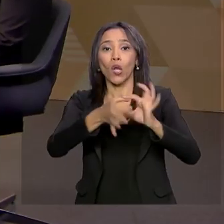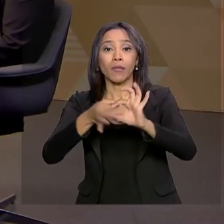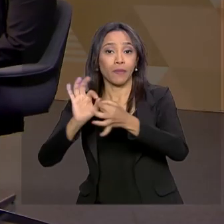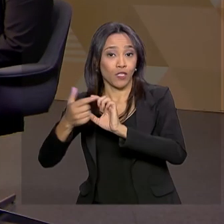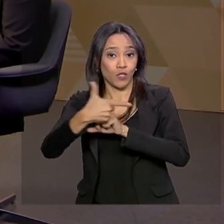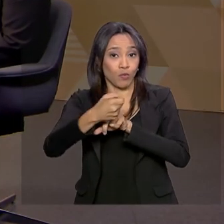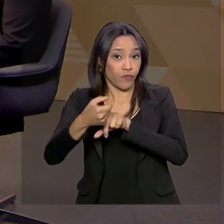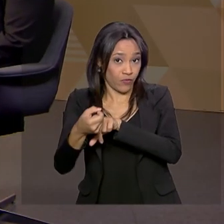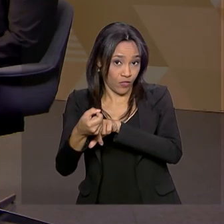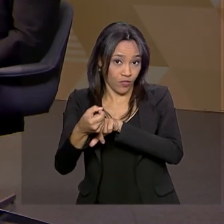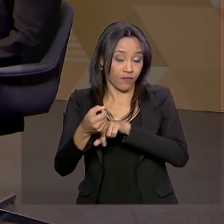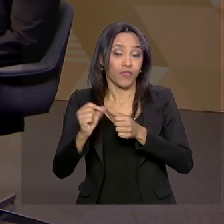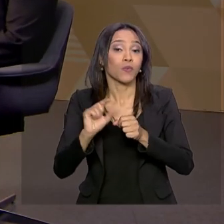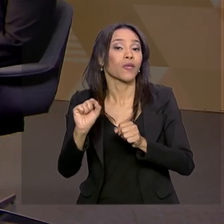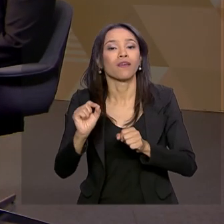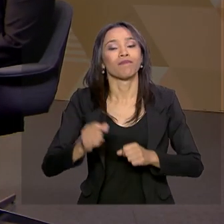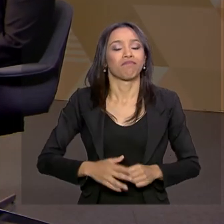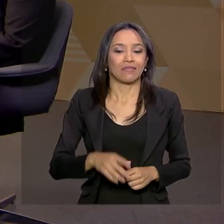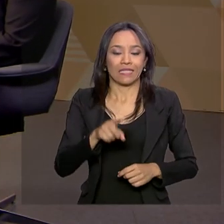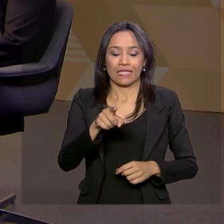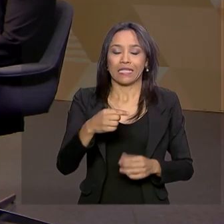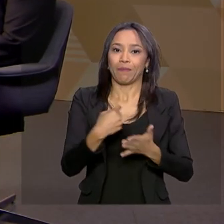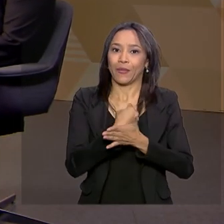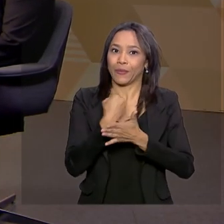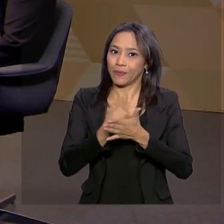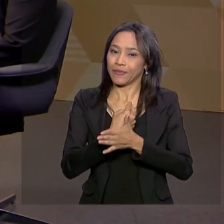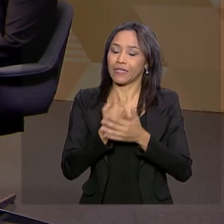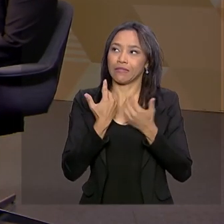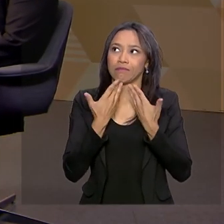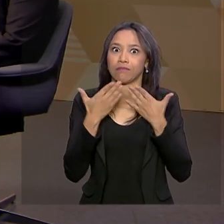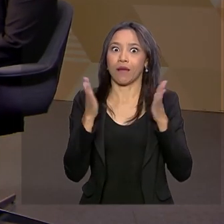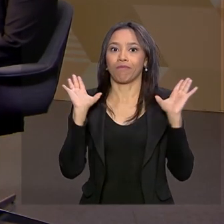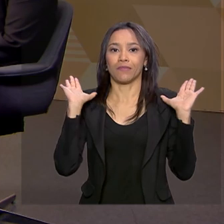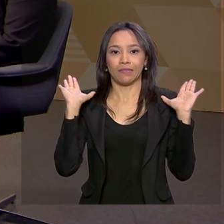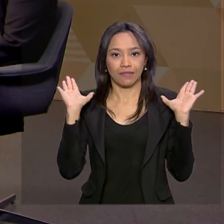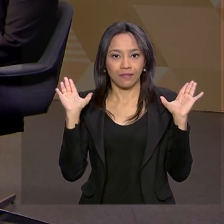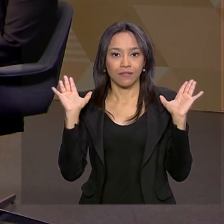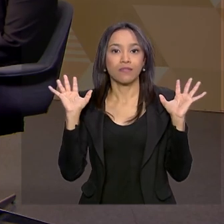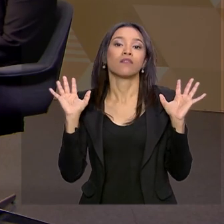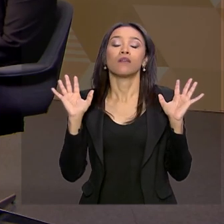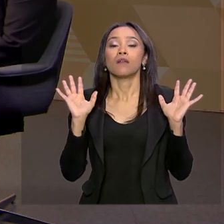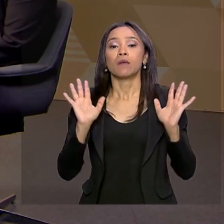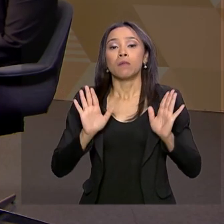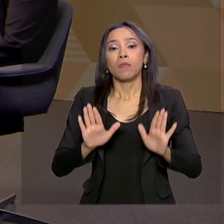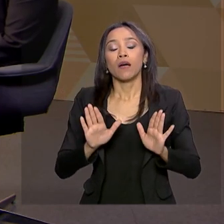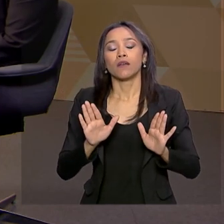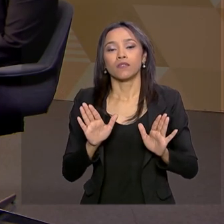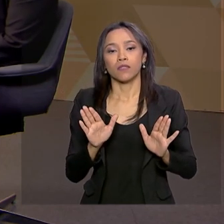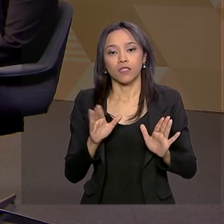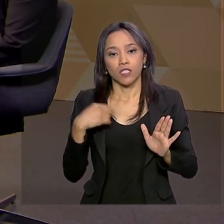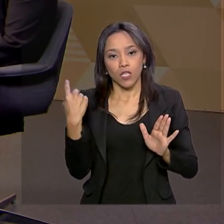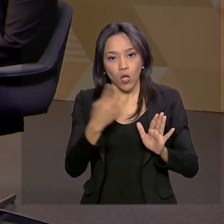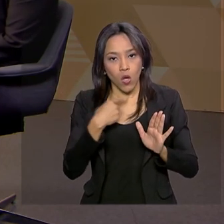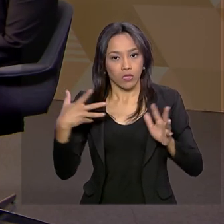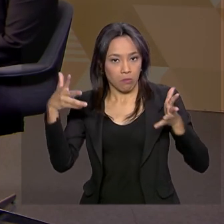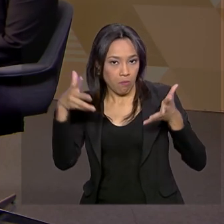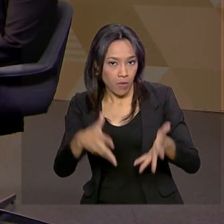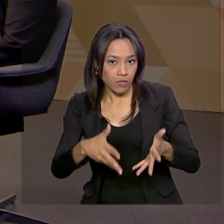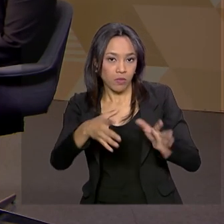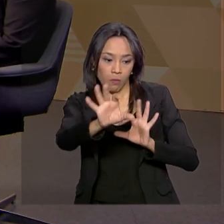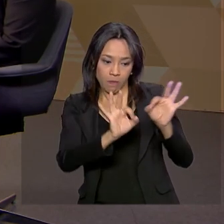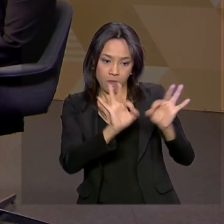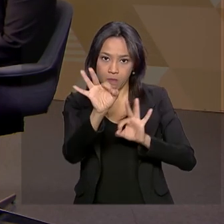Bom, é bem ampla essa questão, né? Mas a nossa participação na